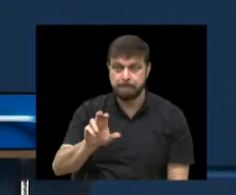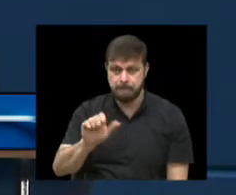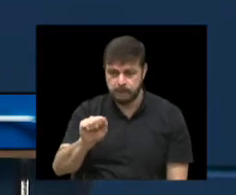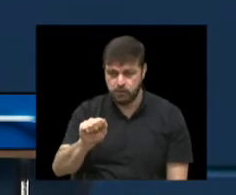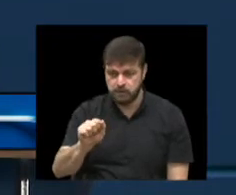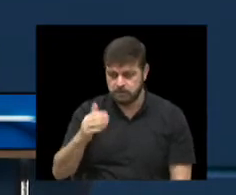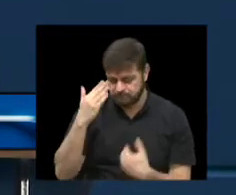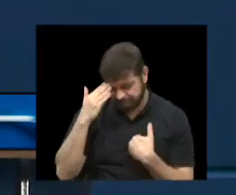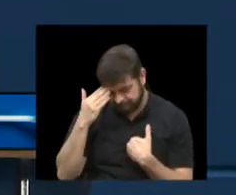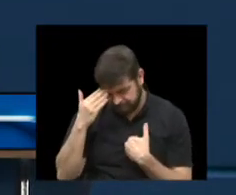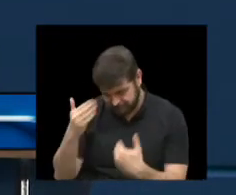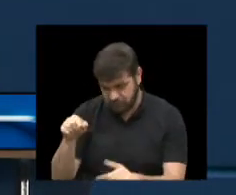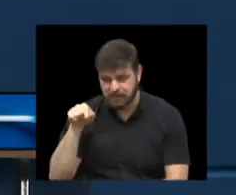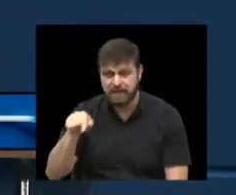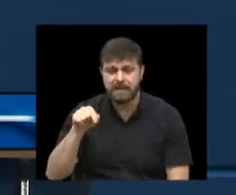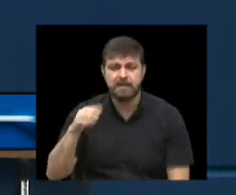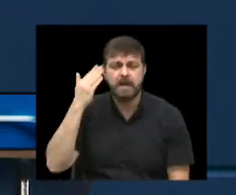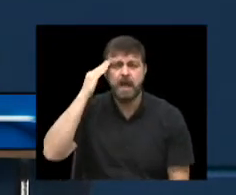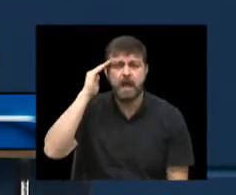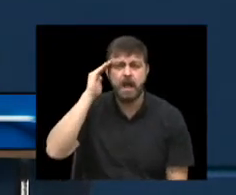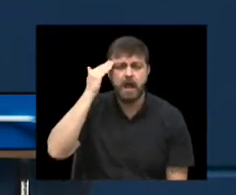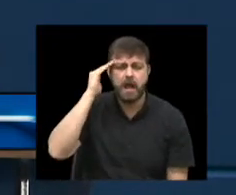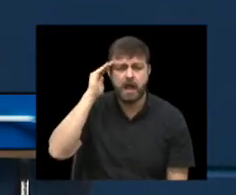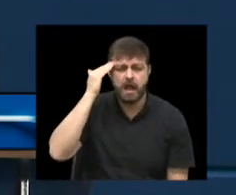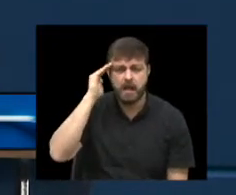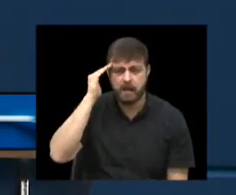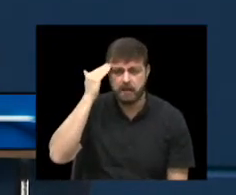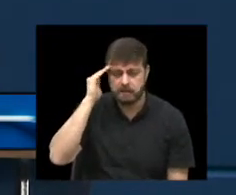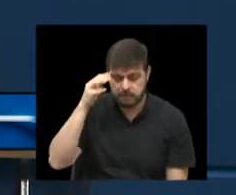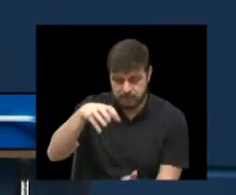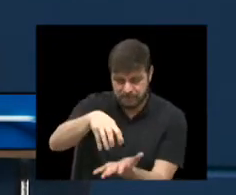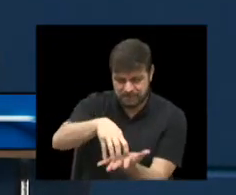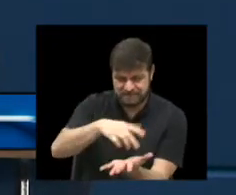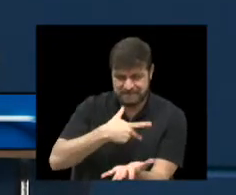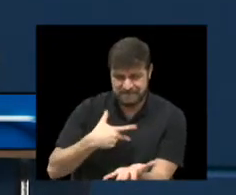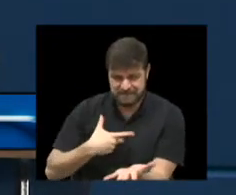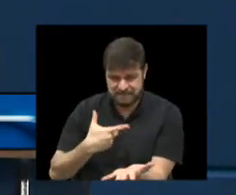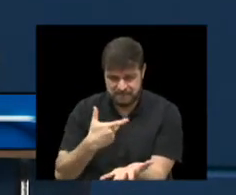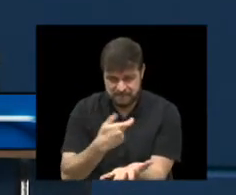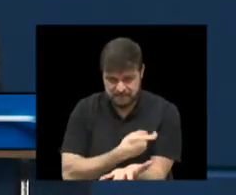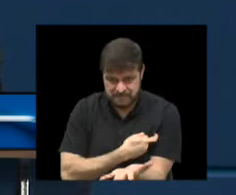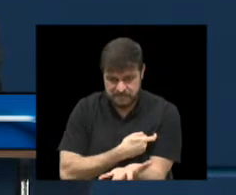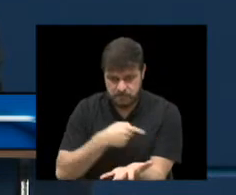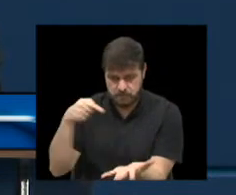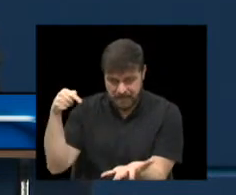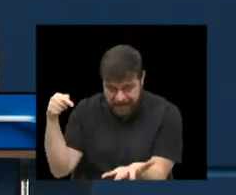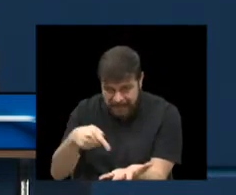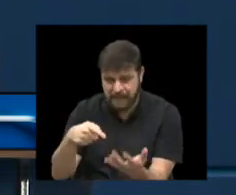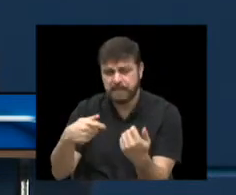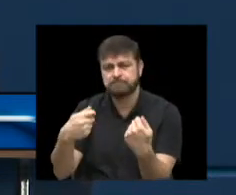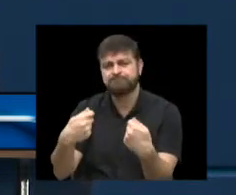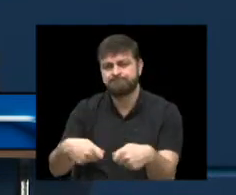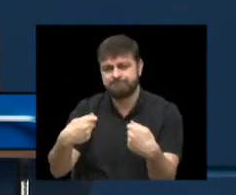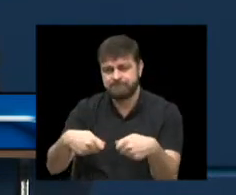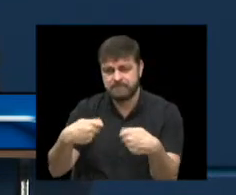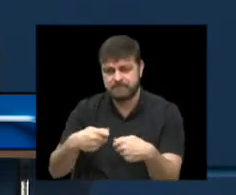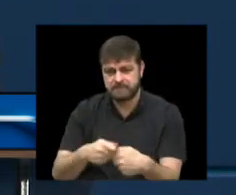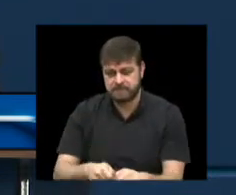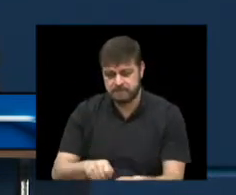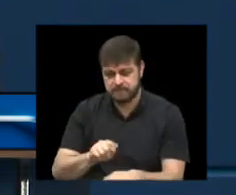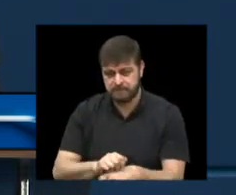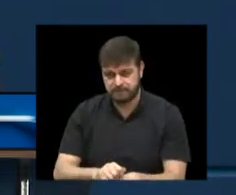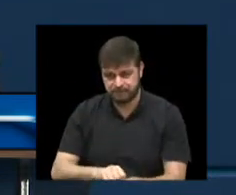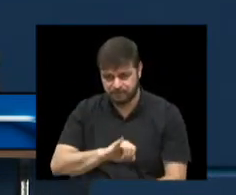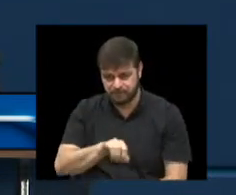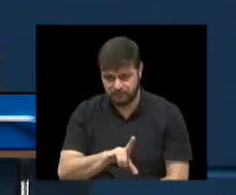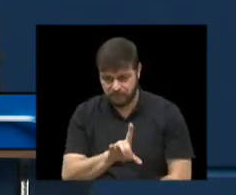e entendeu a necessidade do centro de saúde para aquela região do Jardim Nova América, aceitando vender